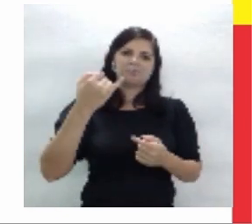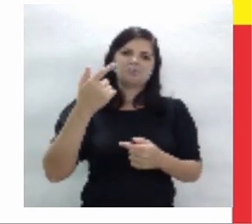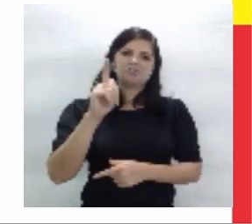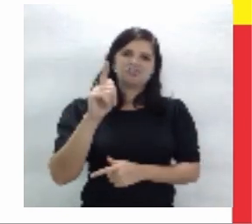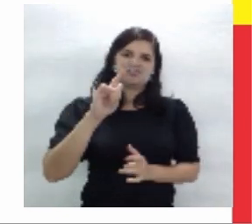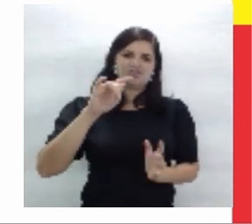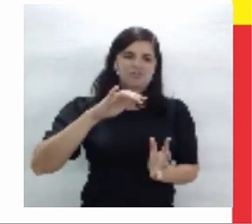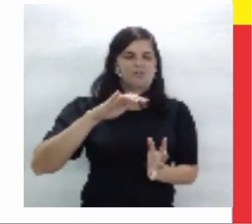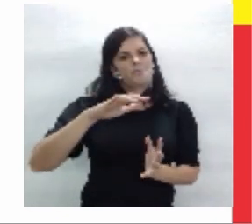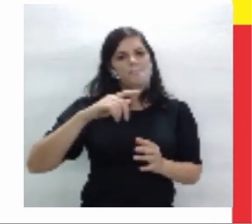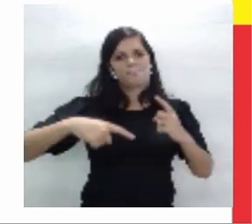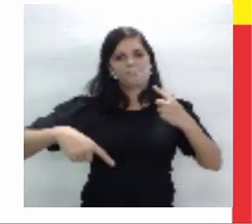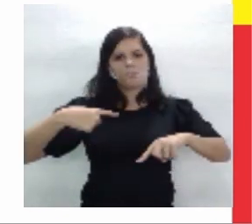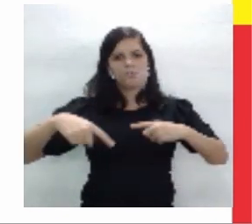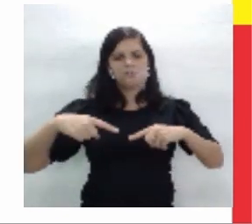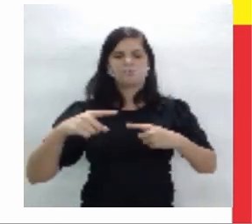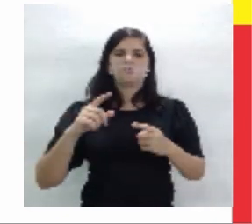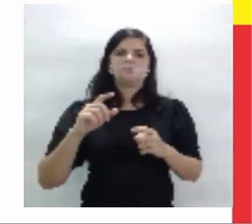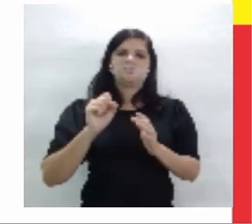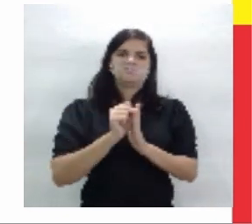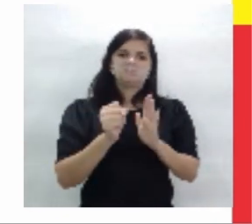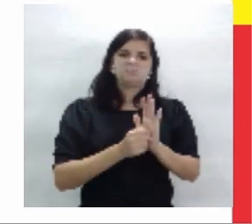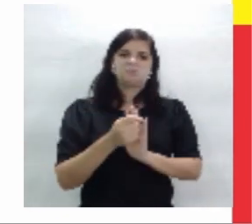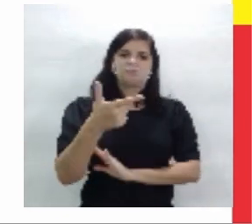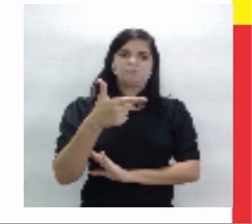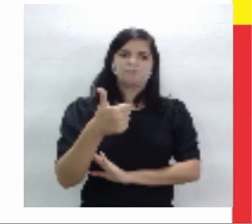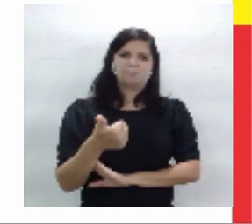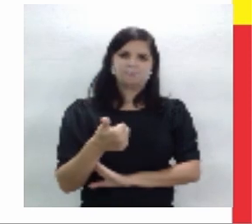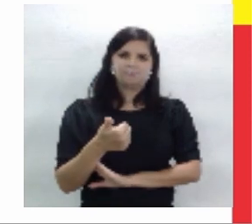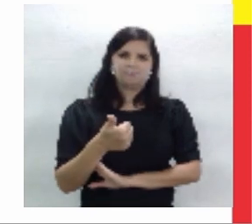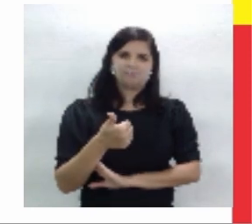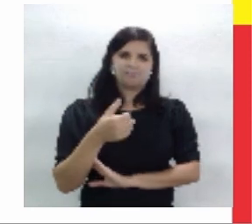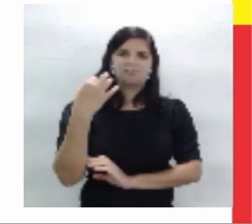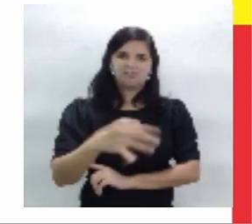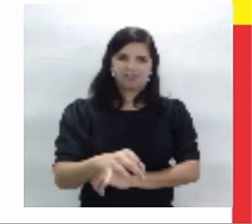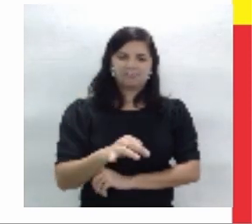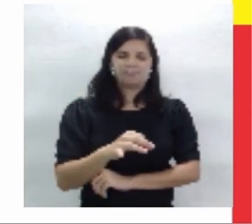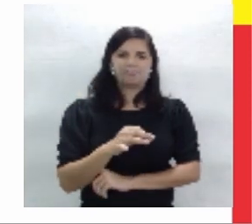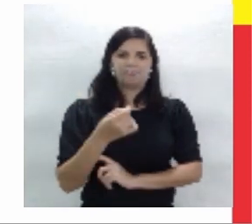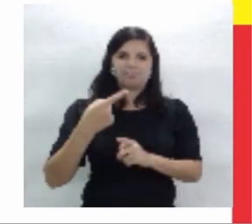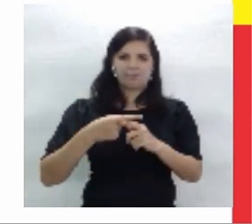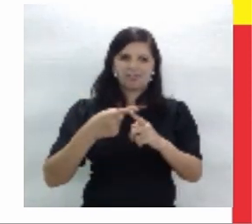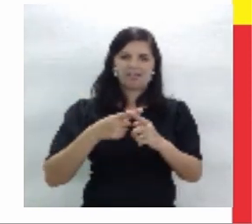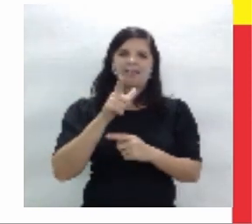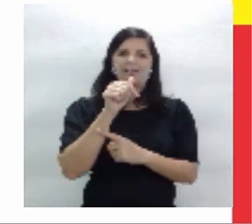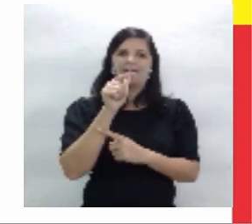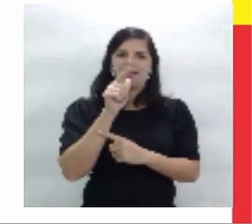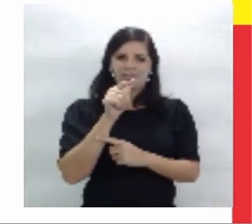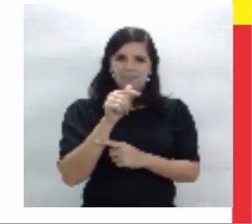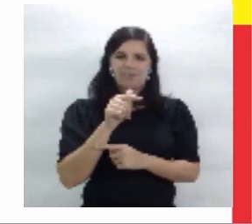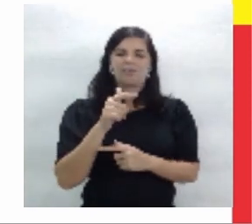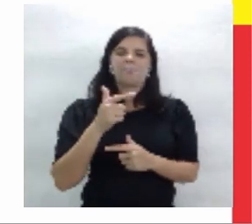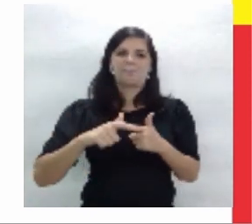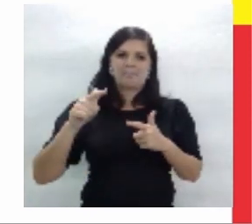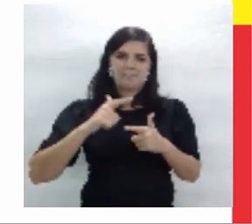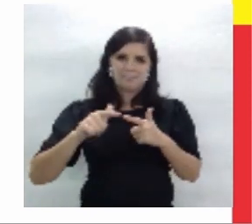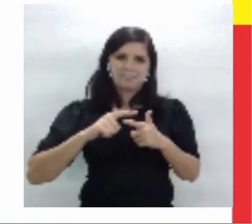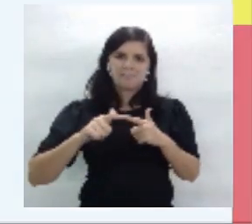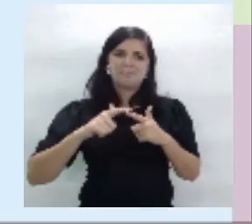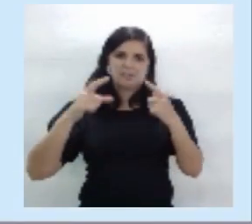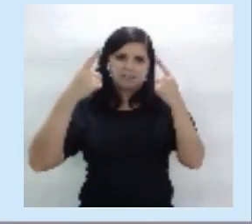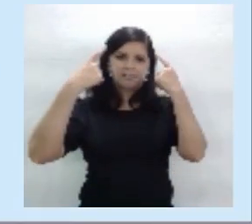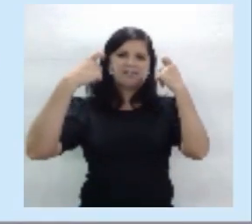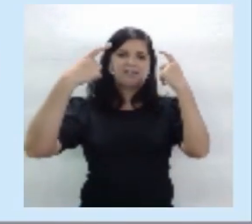geopolítico no século XXI, tá? Essa é a alternativa correta. A água ela vem provocando grandes quantidades de guerra no mundo